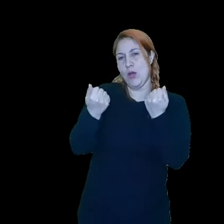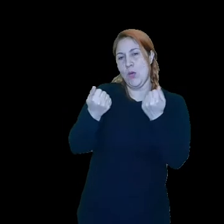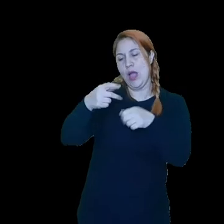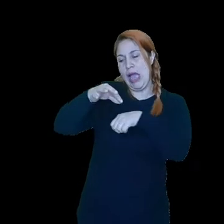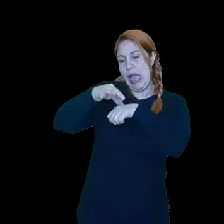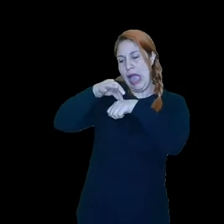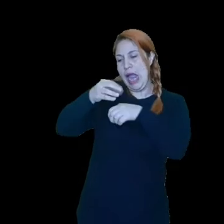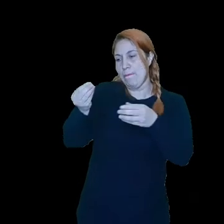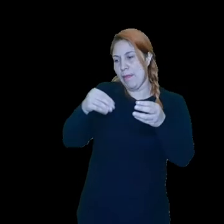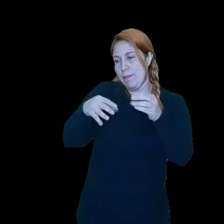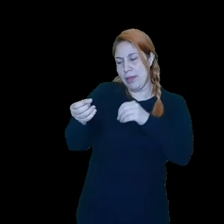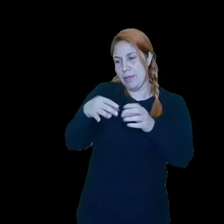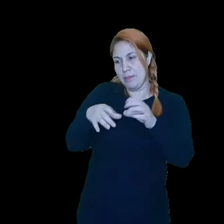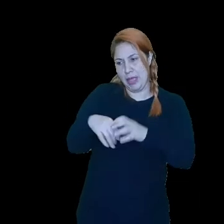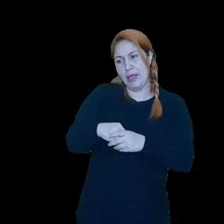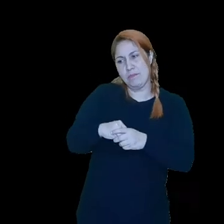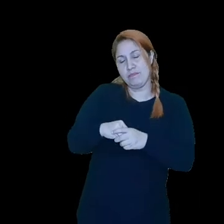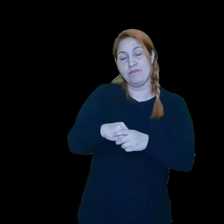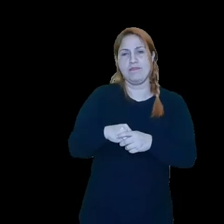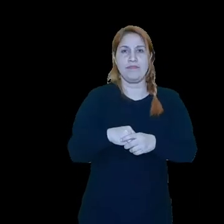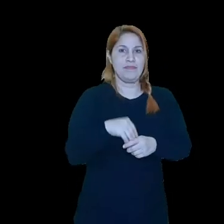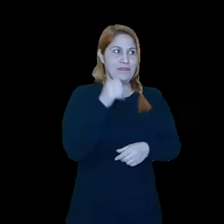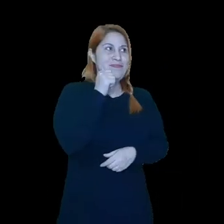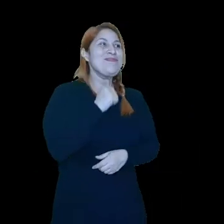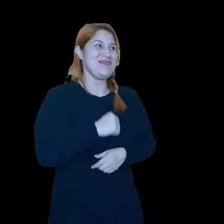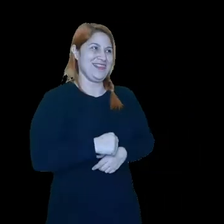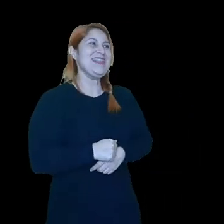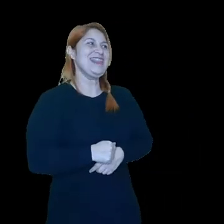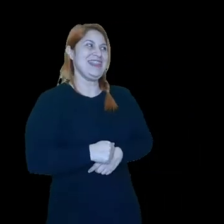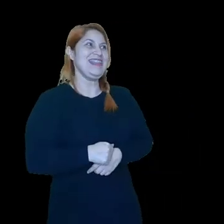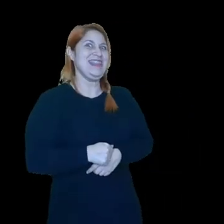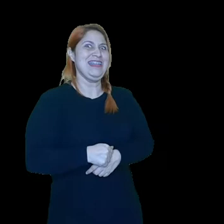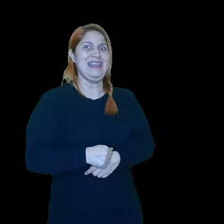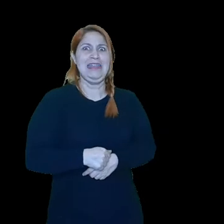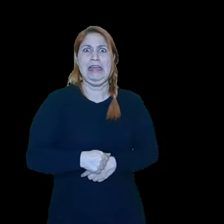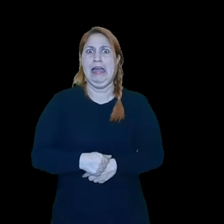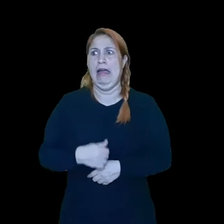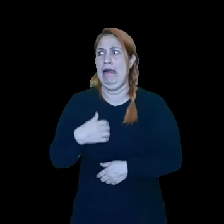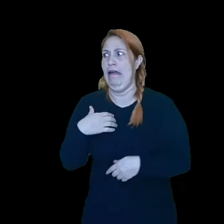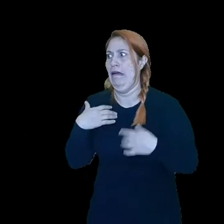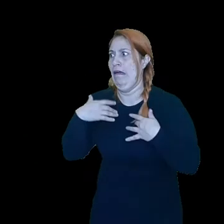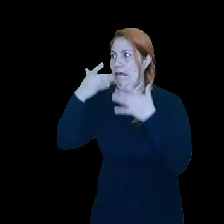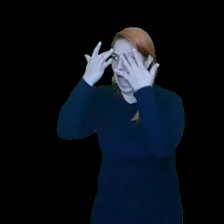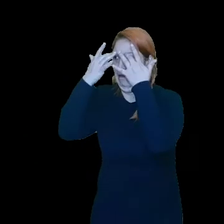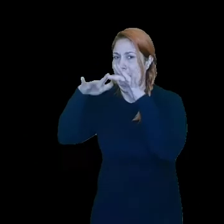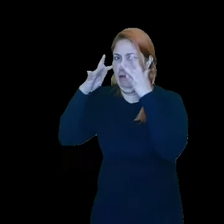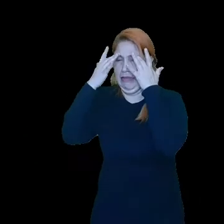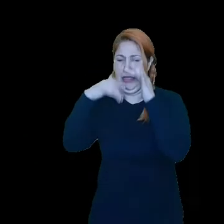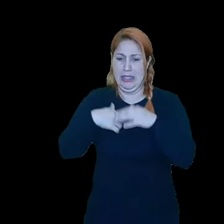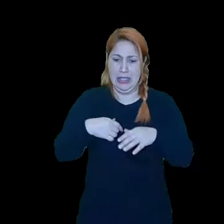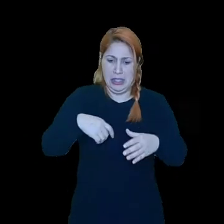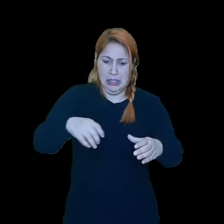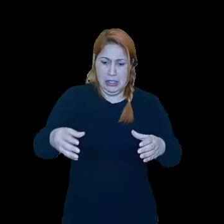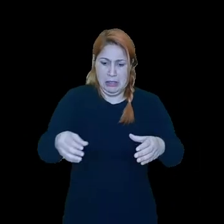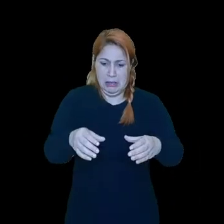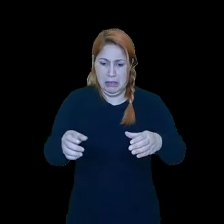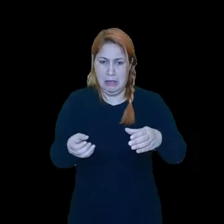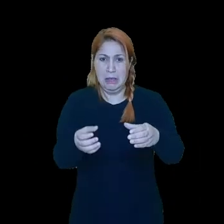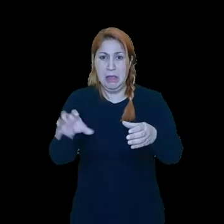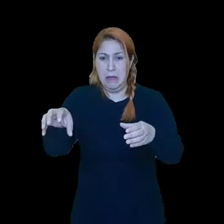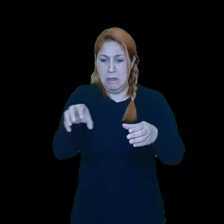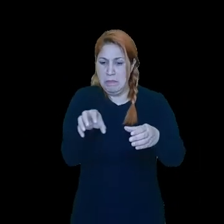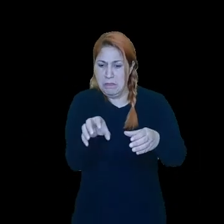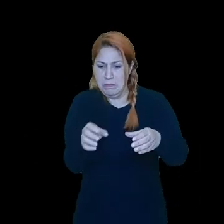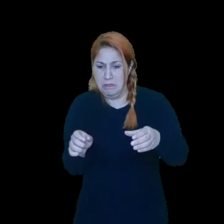como prepará-la. Queimando a mão com uma mecha embebida em gordura, acendeu o carvão e levou ao fogo